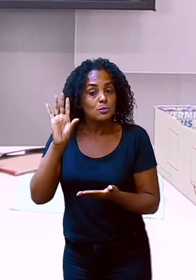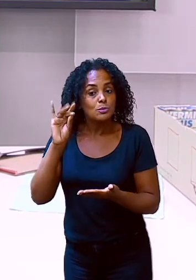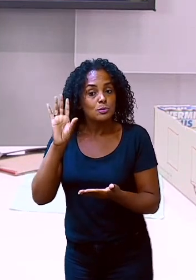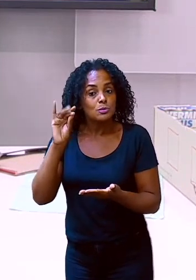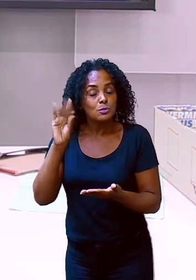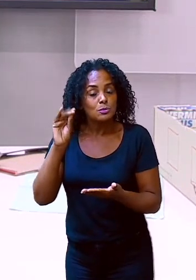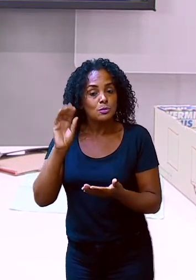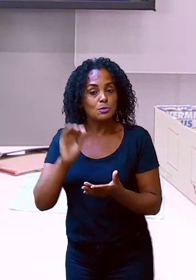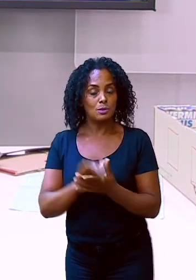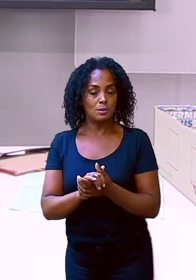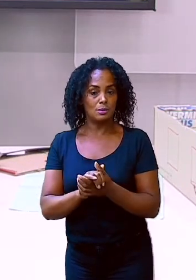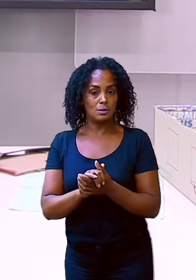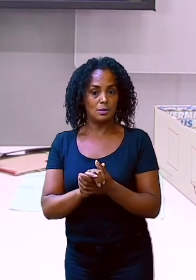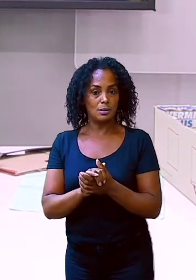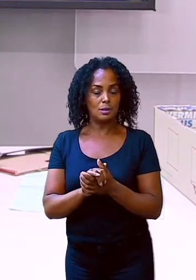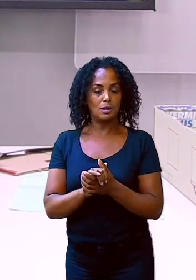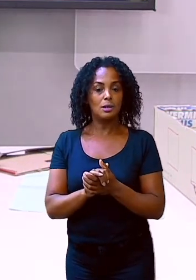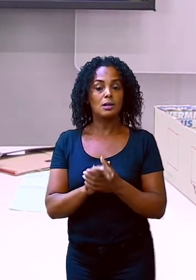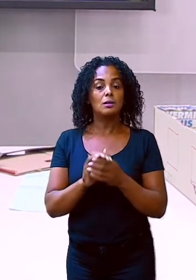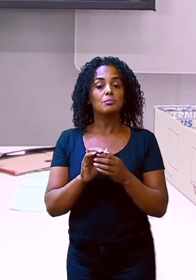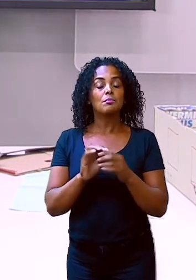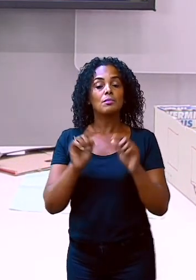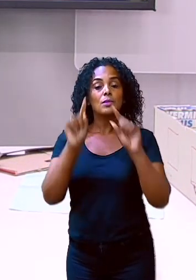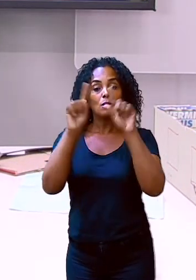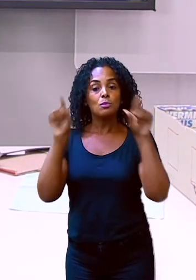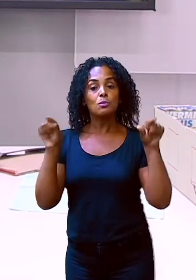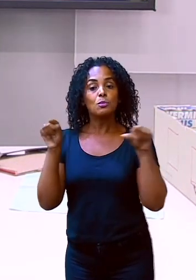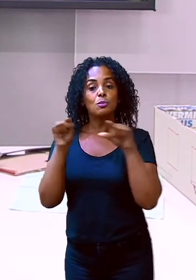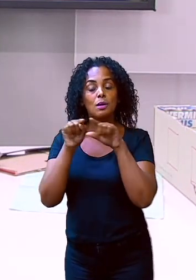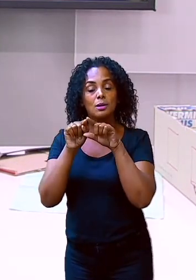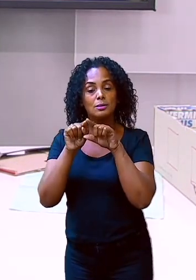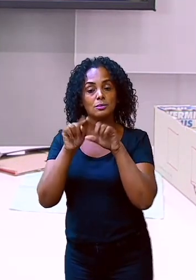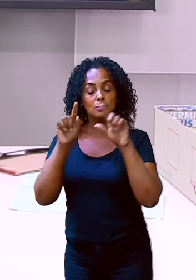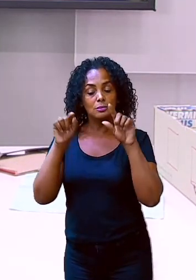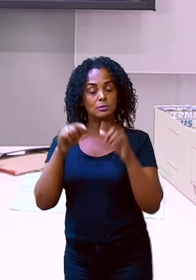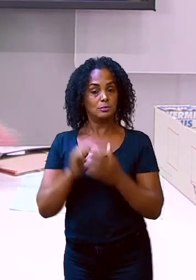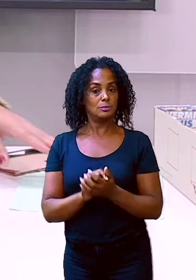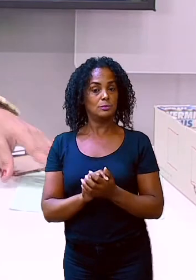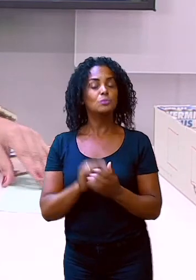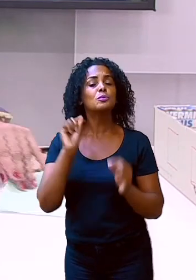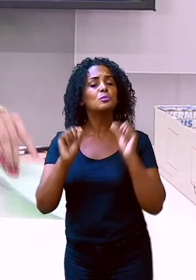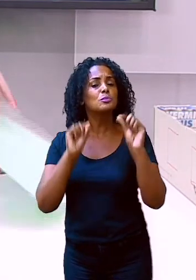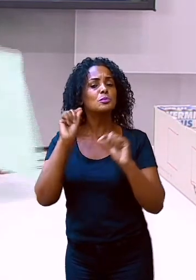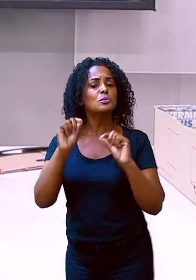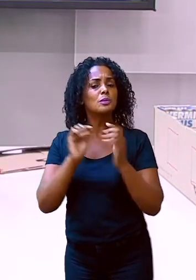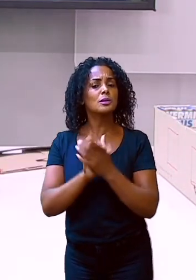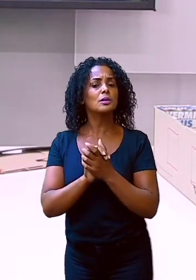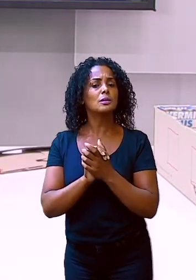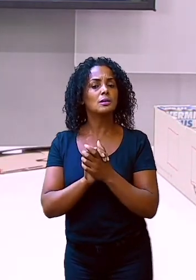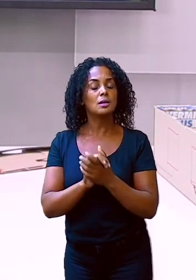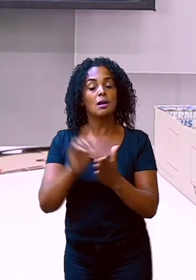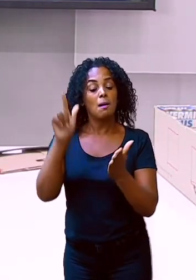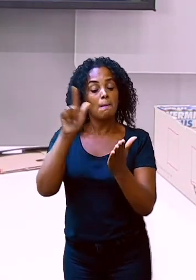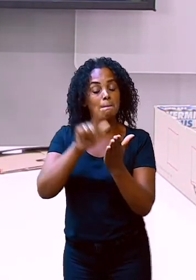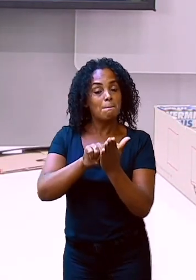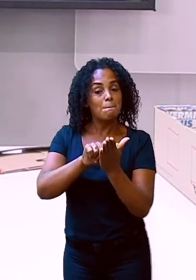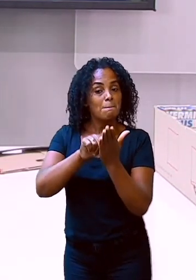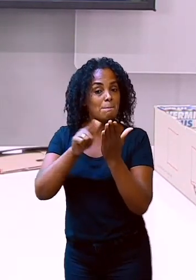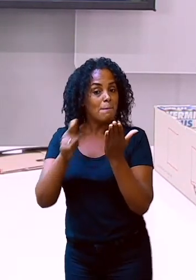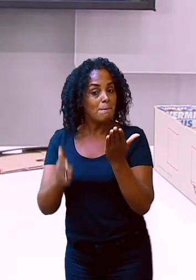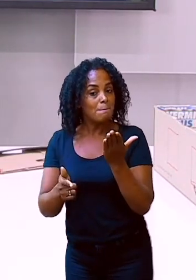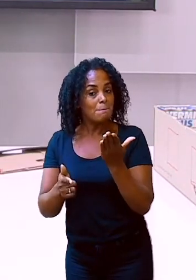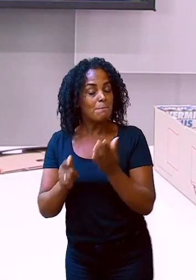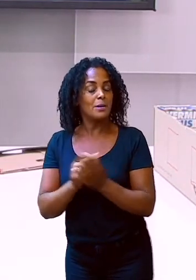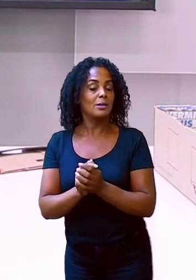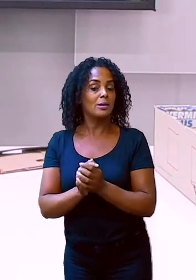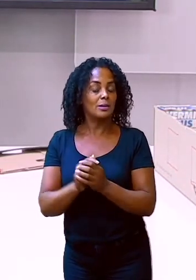quadro, né? O que irá representar o nosso quadro? Vamos precisar, já falamos